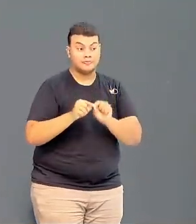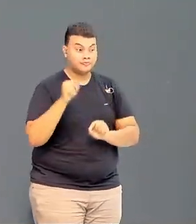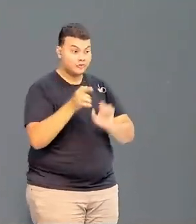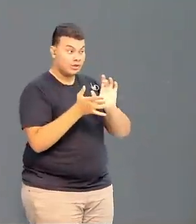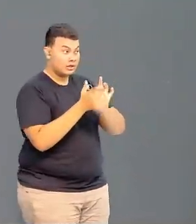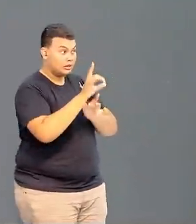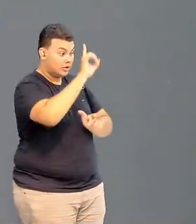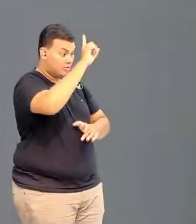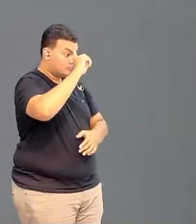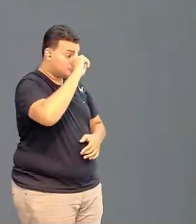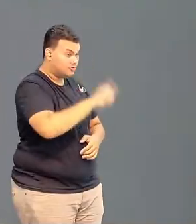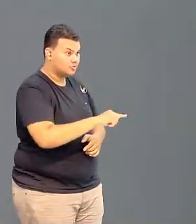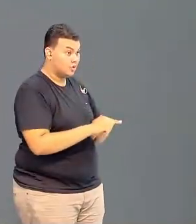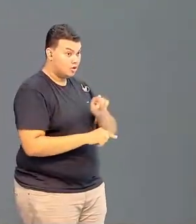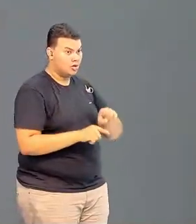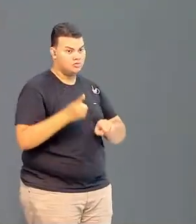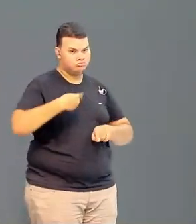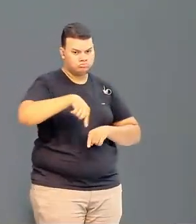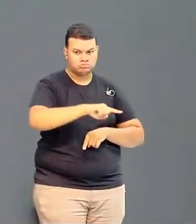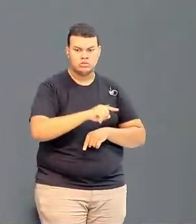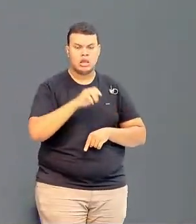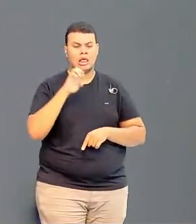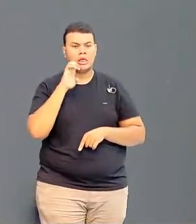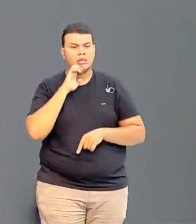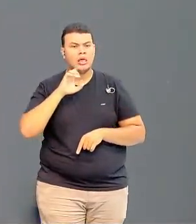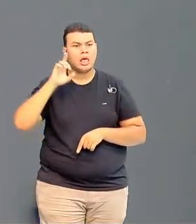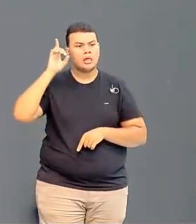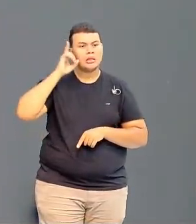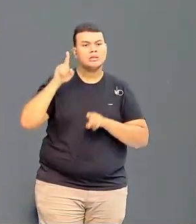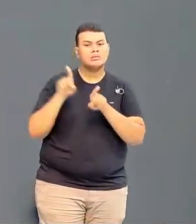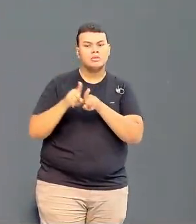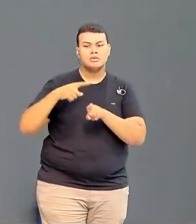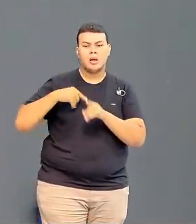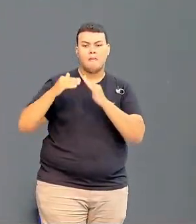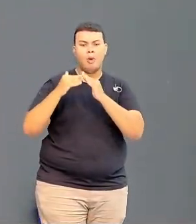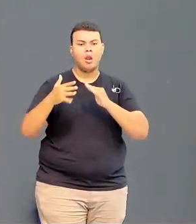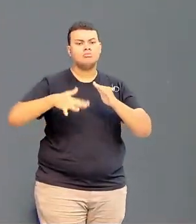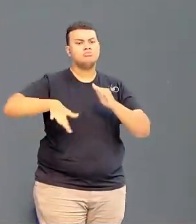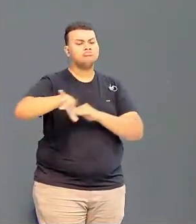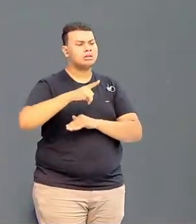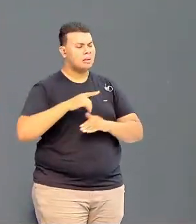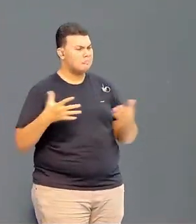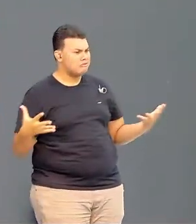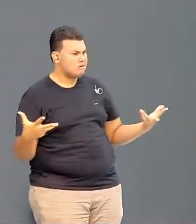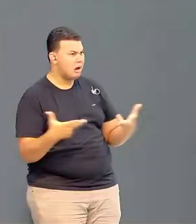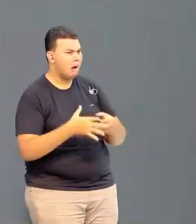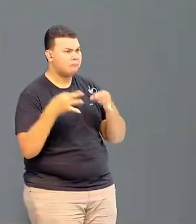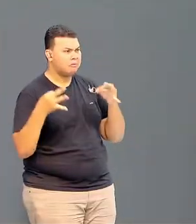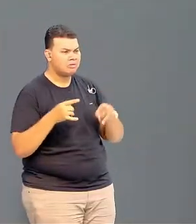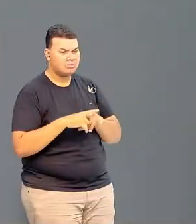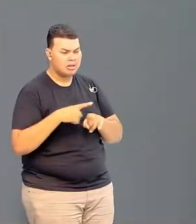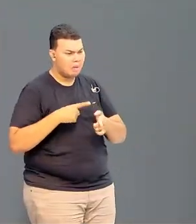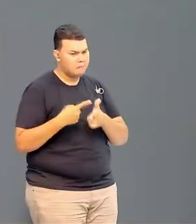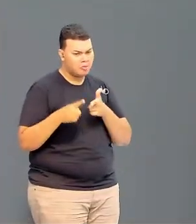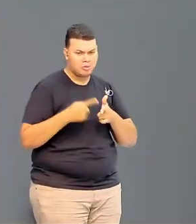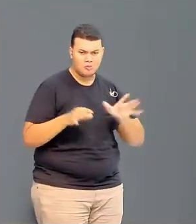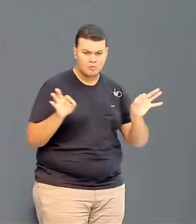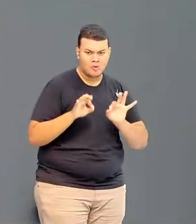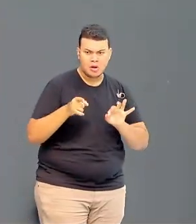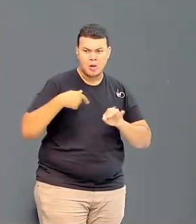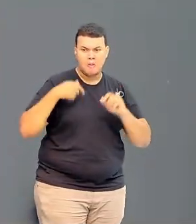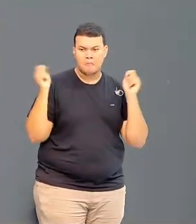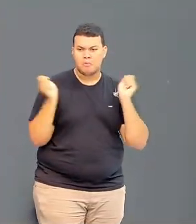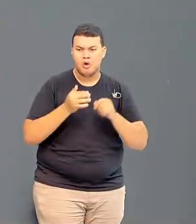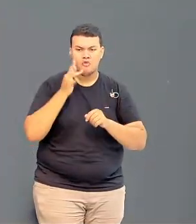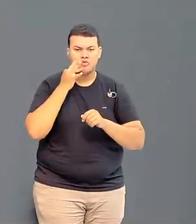tinha dado a seguinte ordem: olha, vocês vão morar aqui no jardim, aqui é tudo perfeito, vocês não têm nenhum problema, vocês podem comer de todos